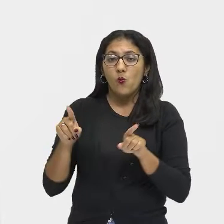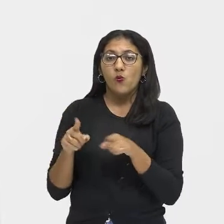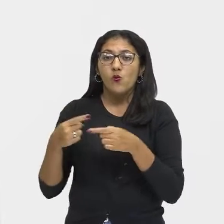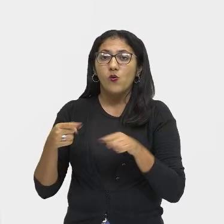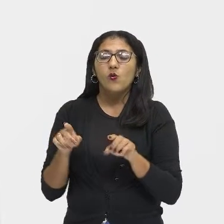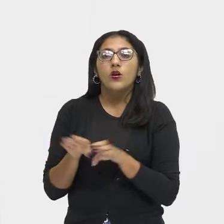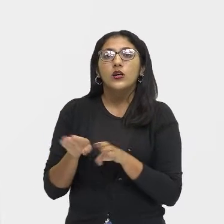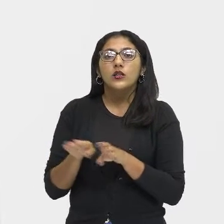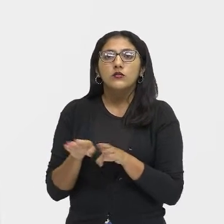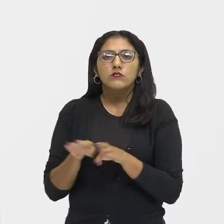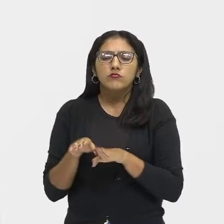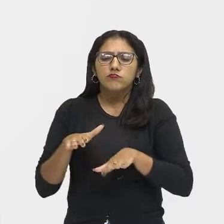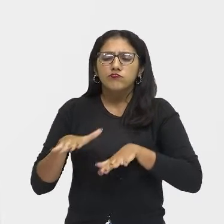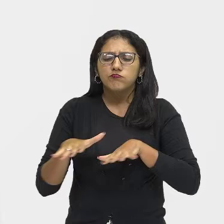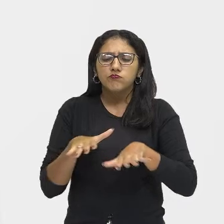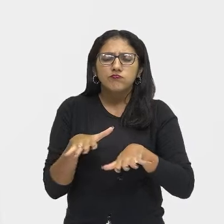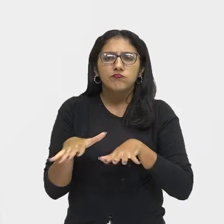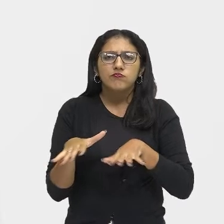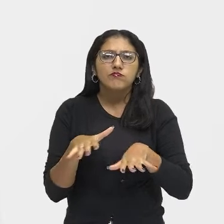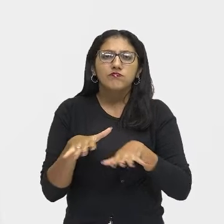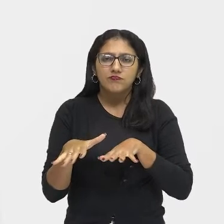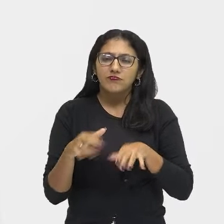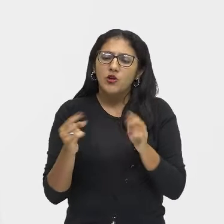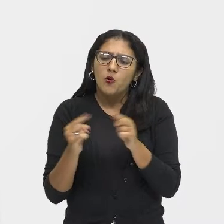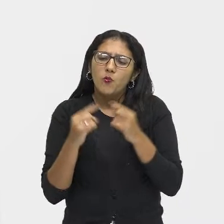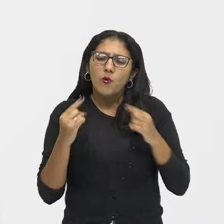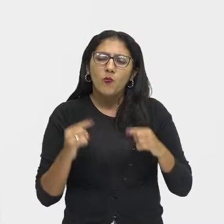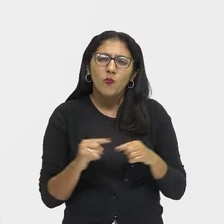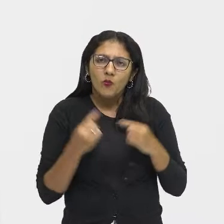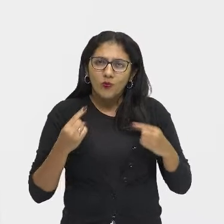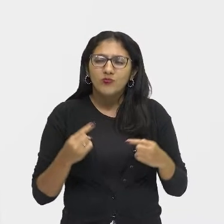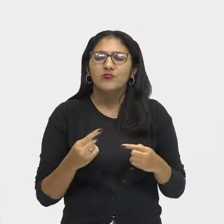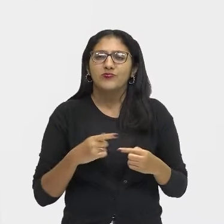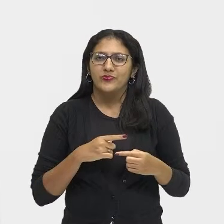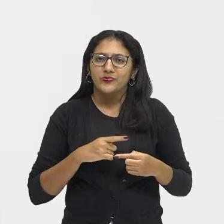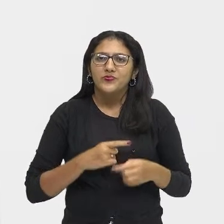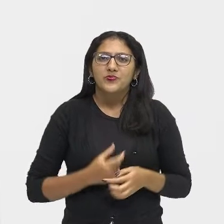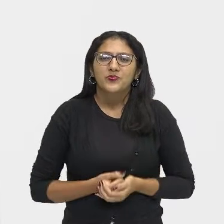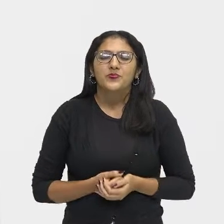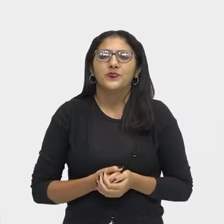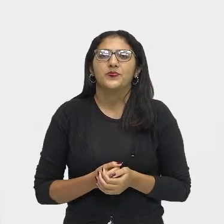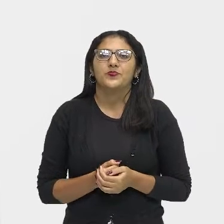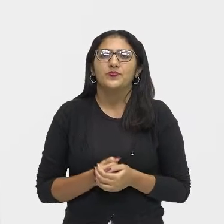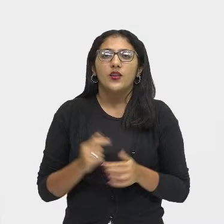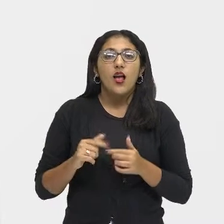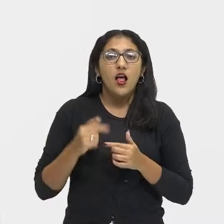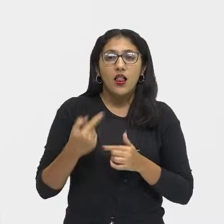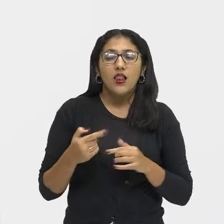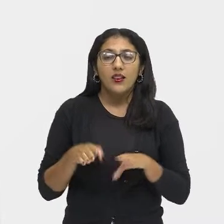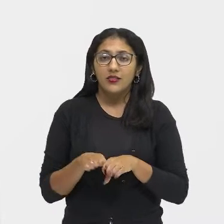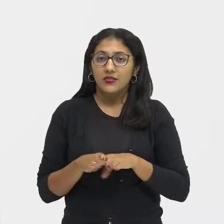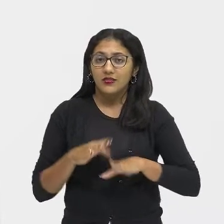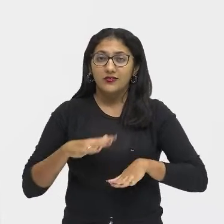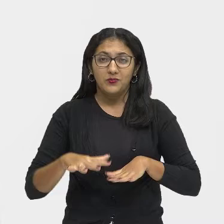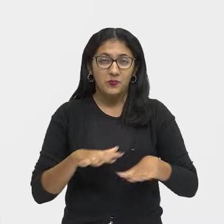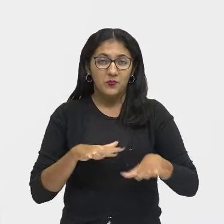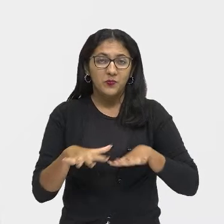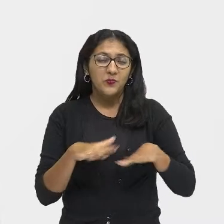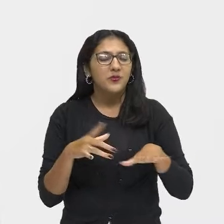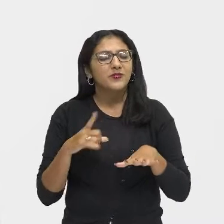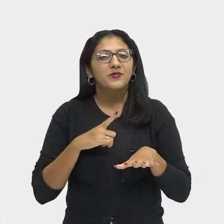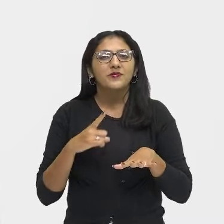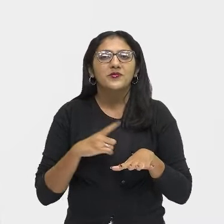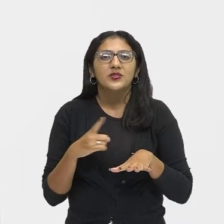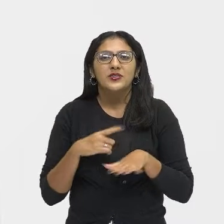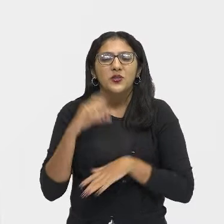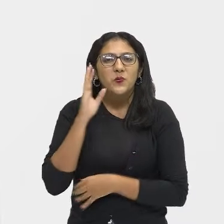ritmo. Ela está sempre em sintonia com esses elementos. Além disso, esses movimentos, eles